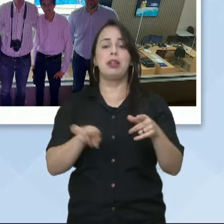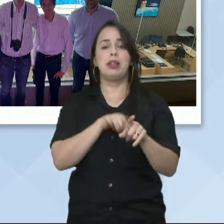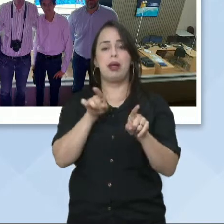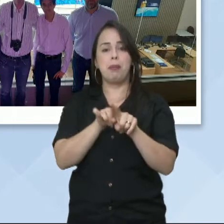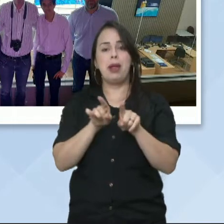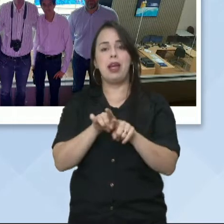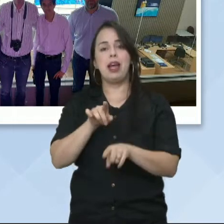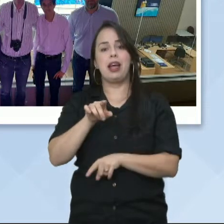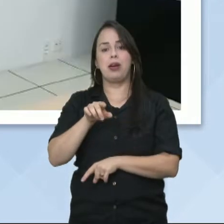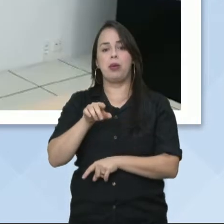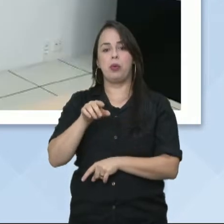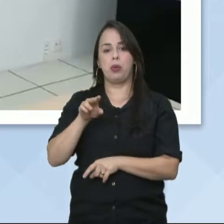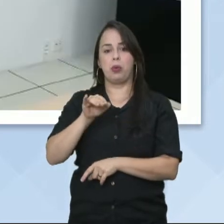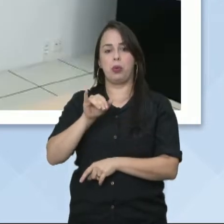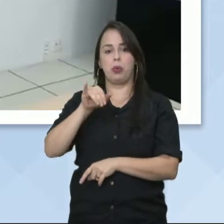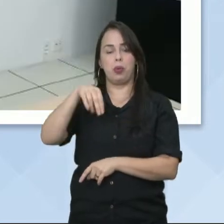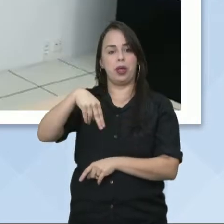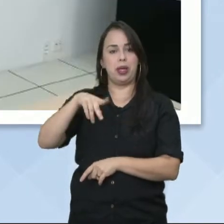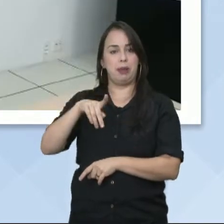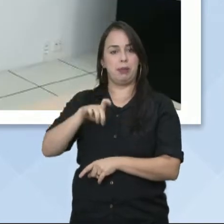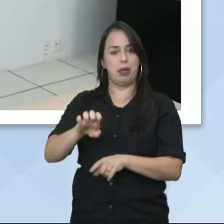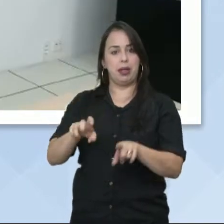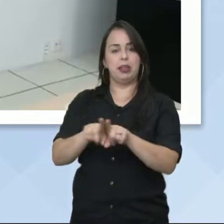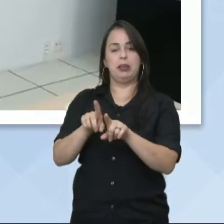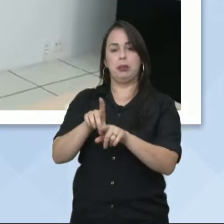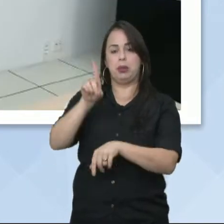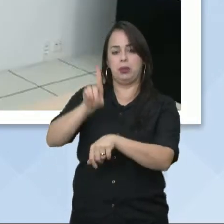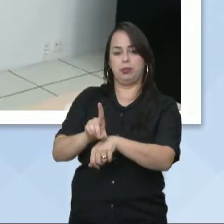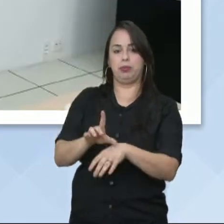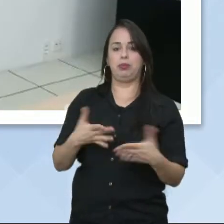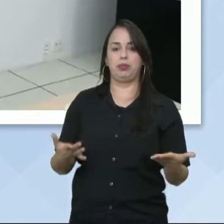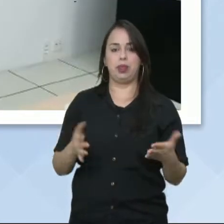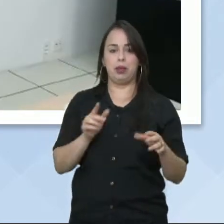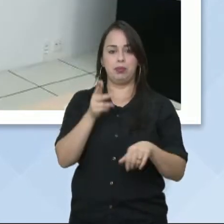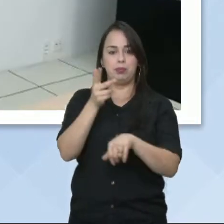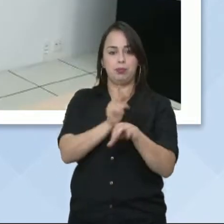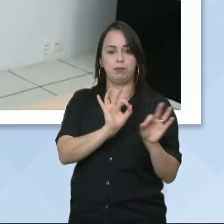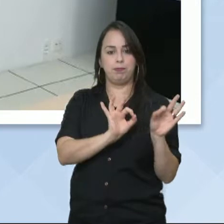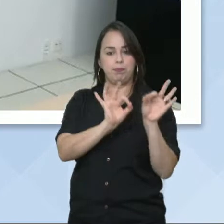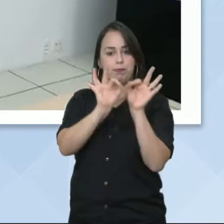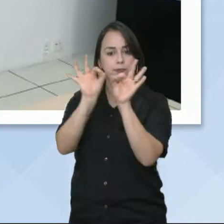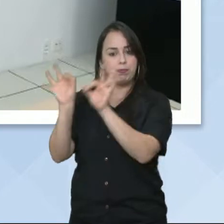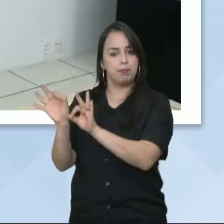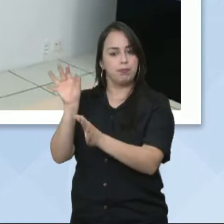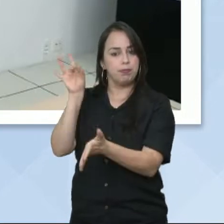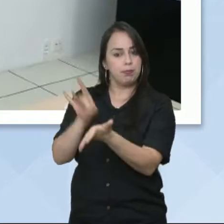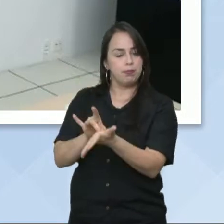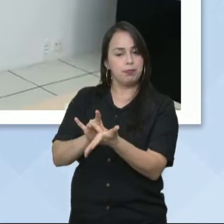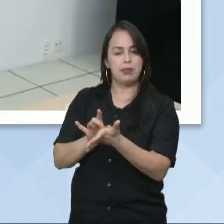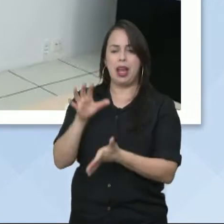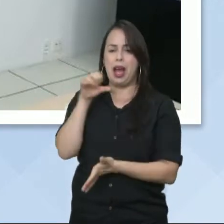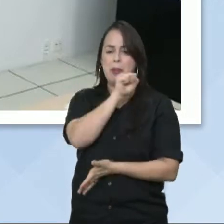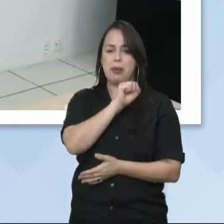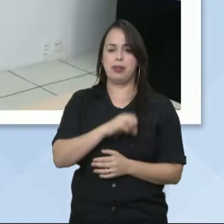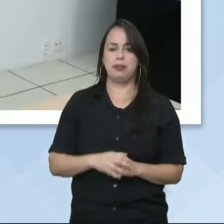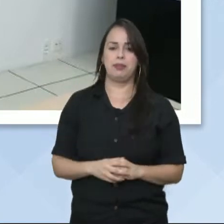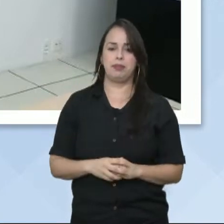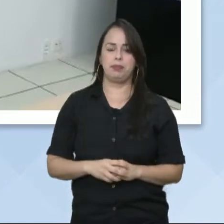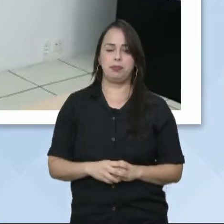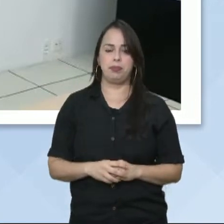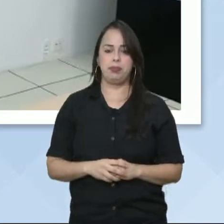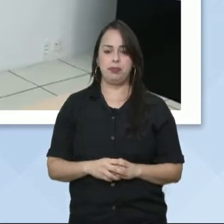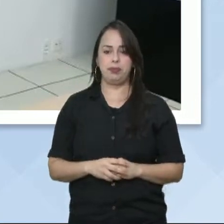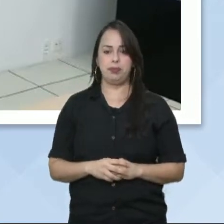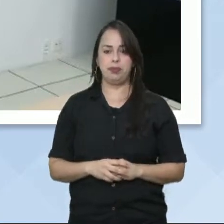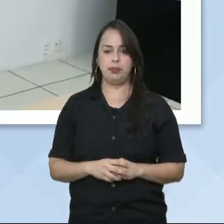foto, por favor. Aqui é um videozinho, na verdade, se puder passar, por favor, rapidinho. Ele